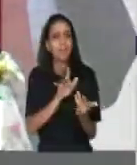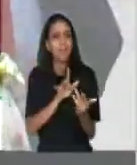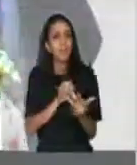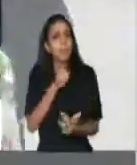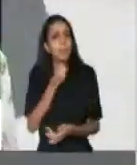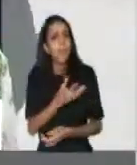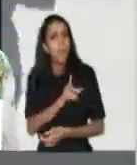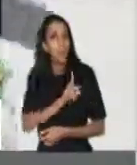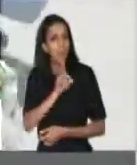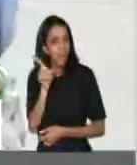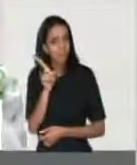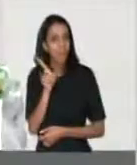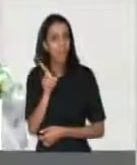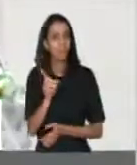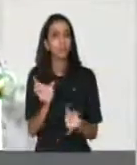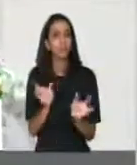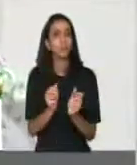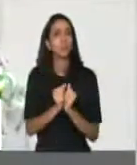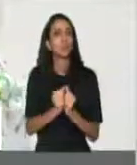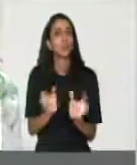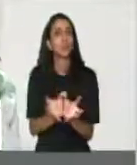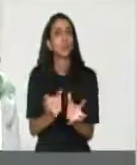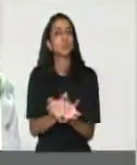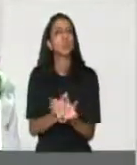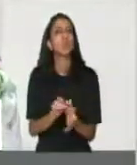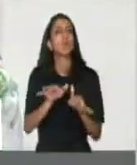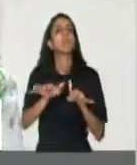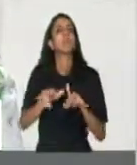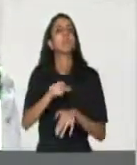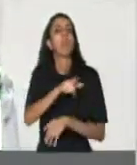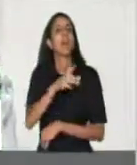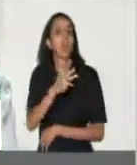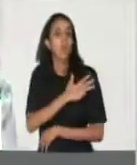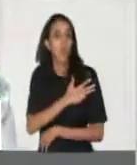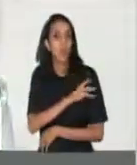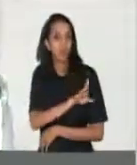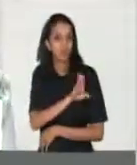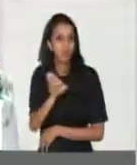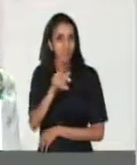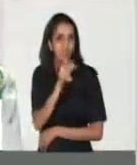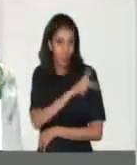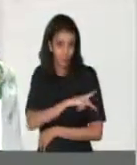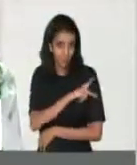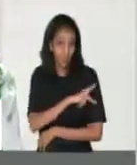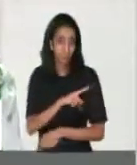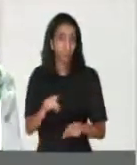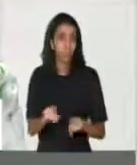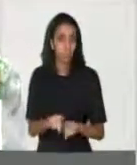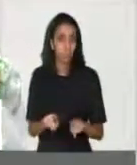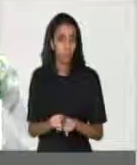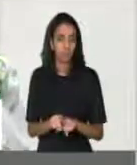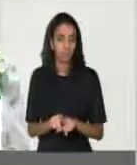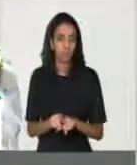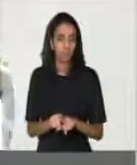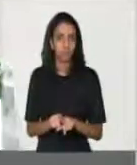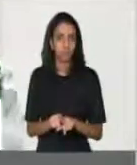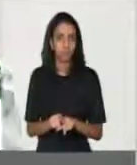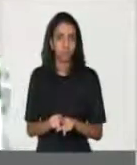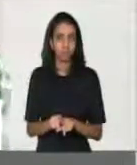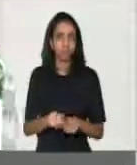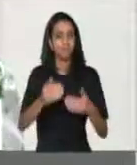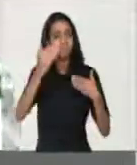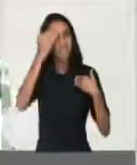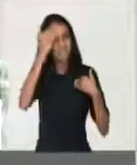quando lá estivemos com a caravana de Luiz Inácio Lula da Silva, deixando também aqui os